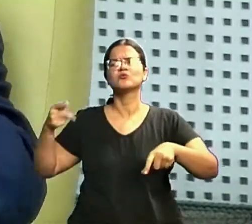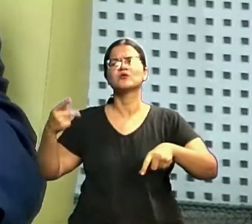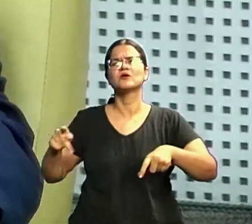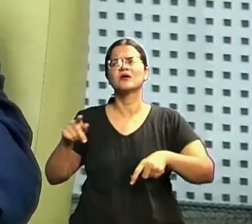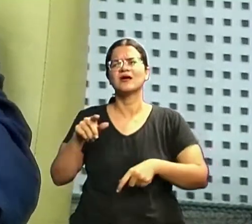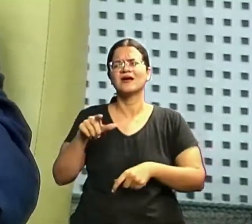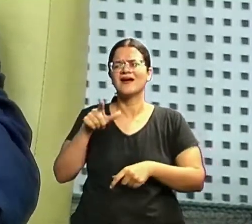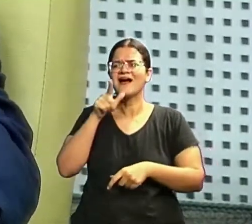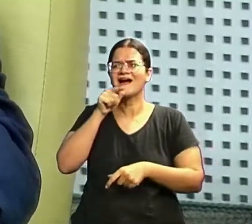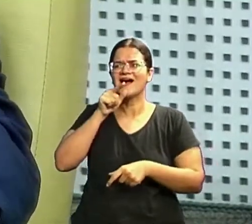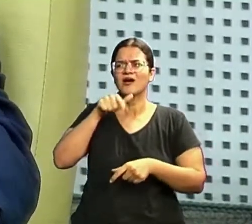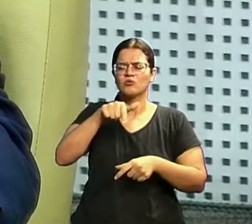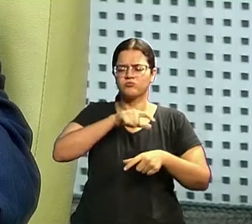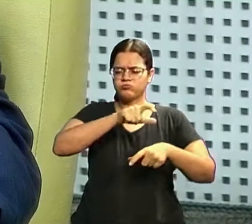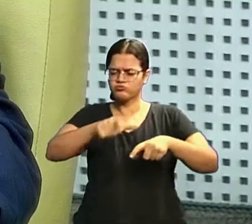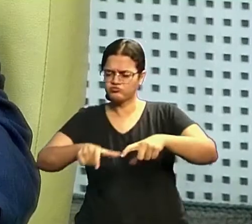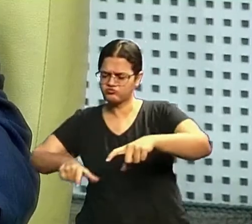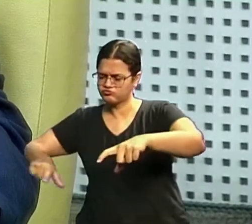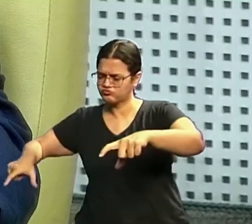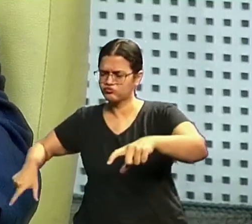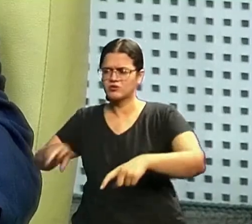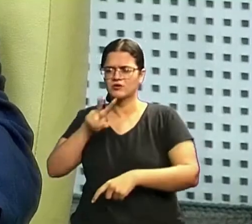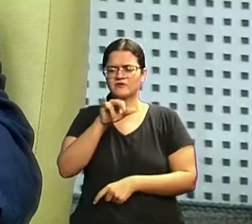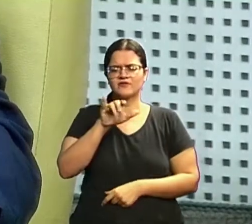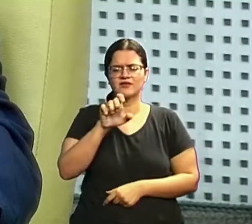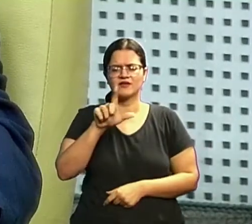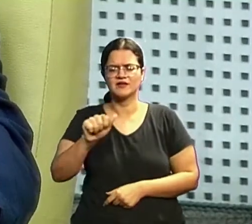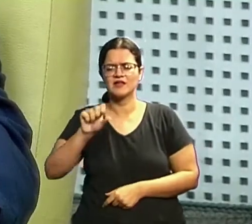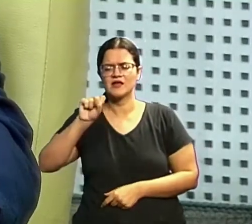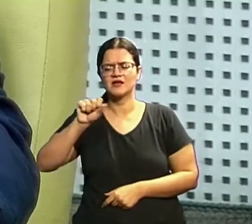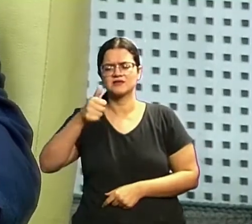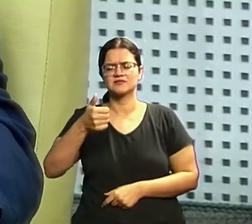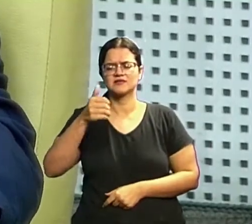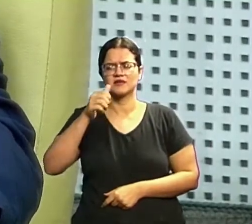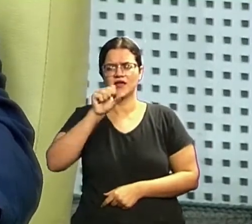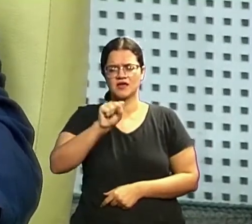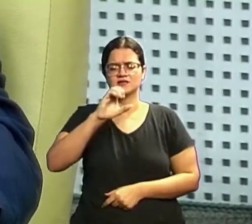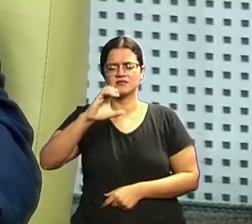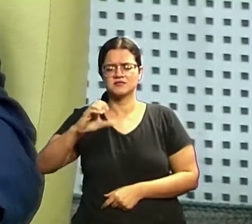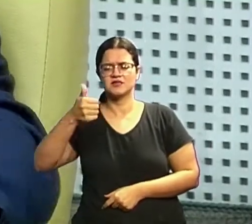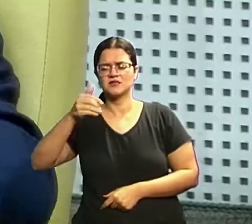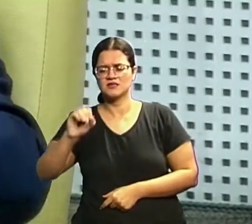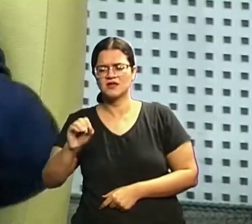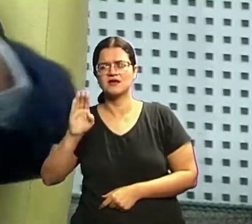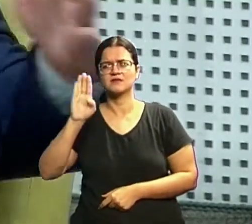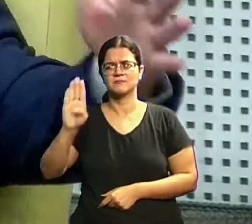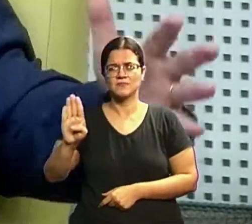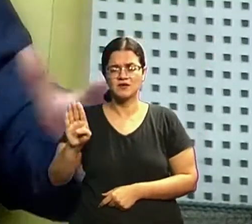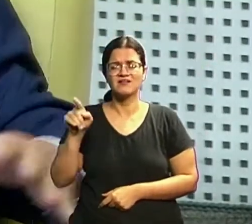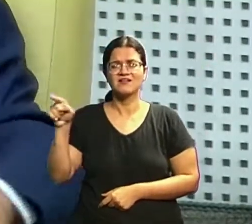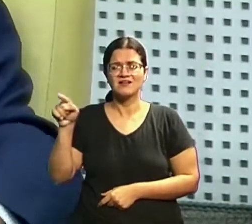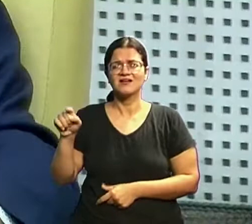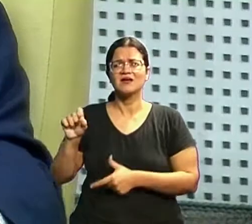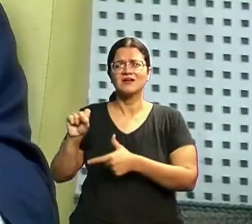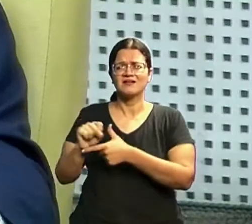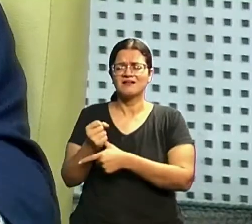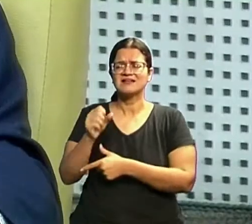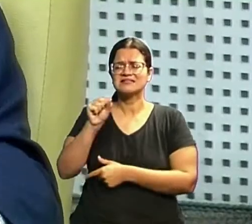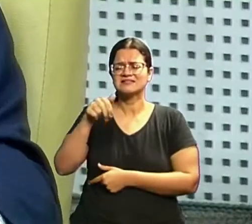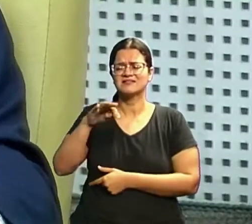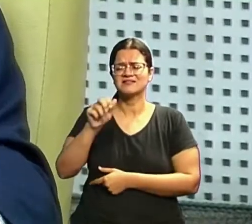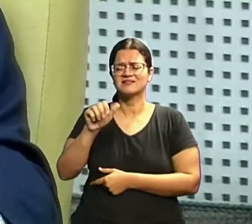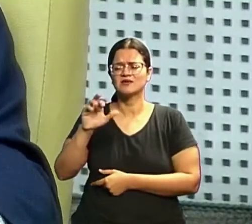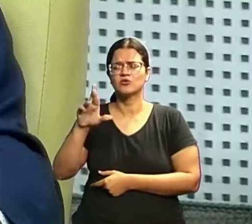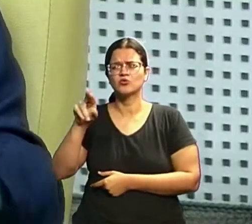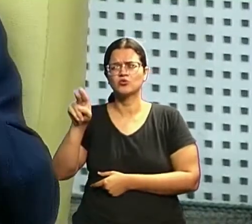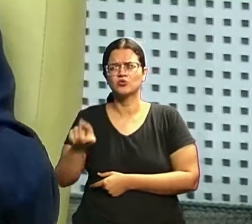da água pluvial da viela SC10B no Parque Santa Cruz. Está alagando as casas tudo